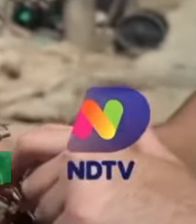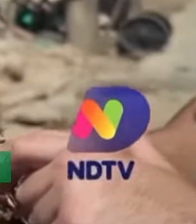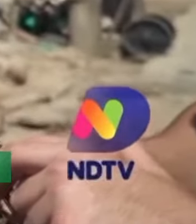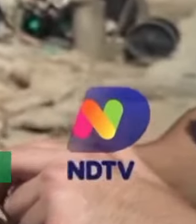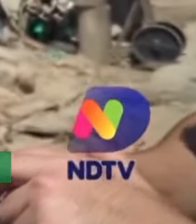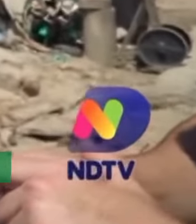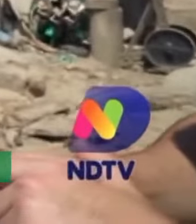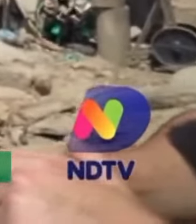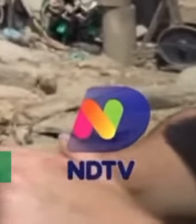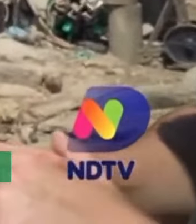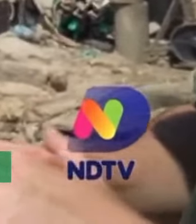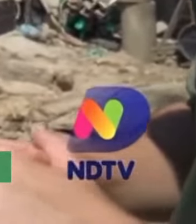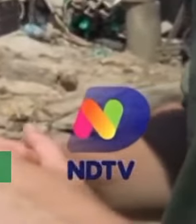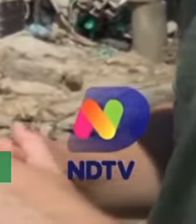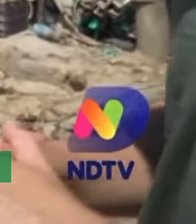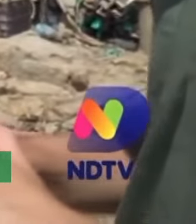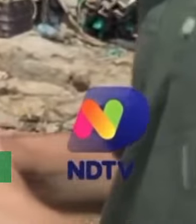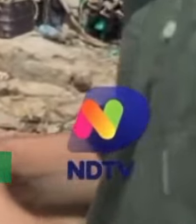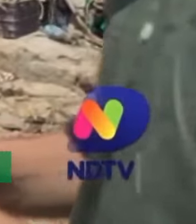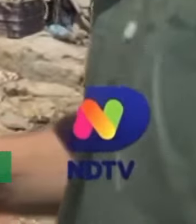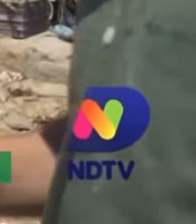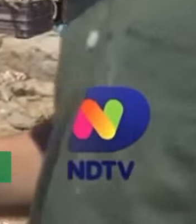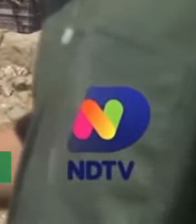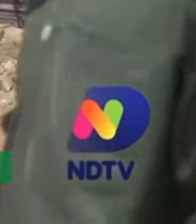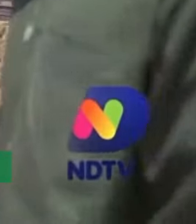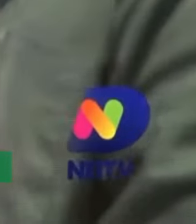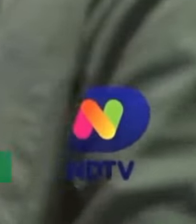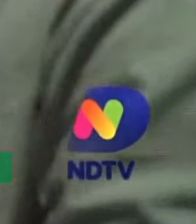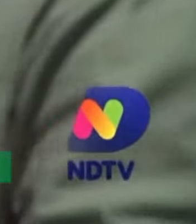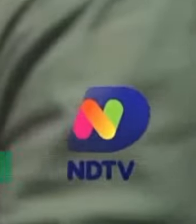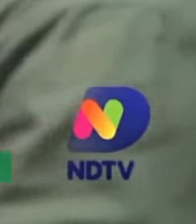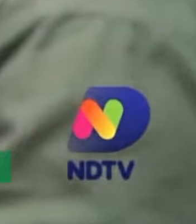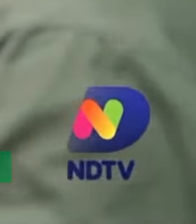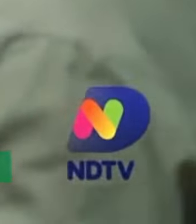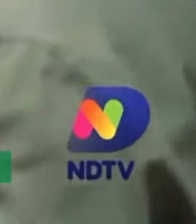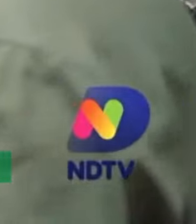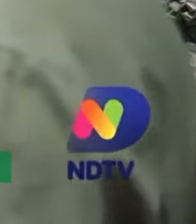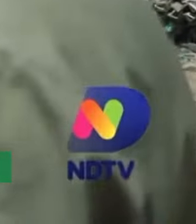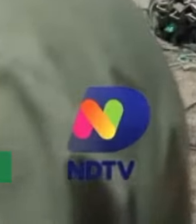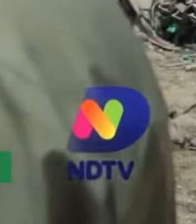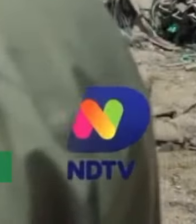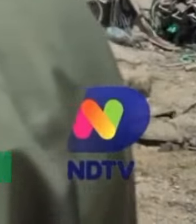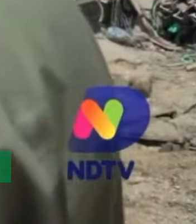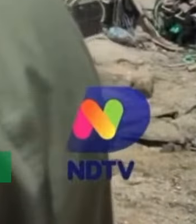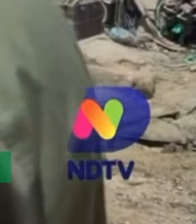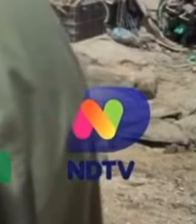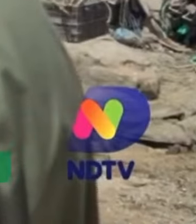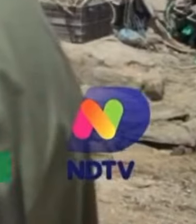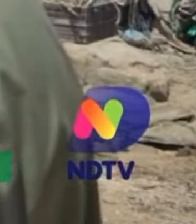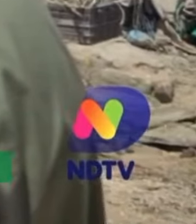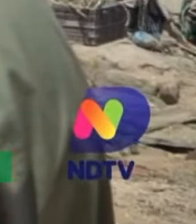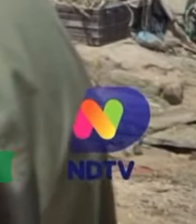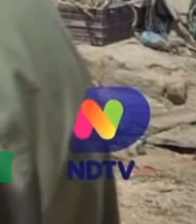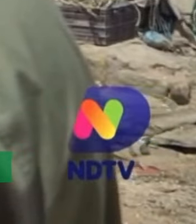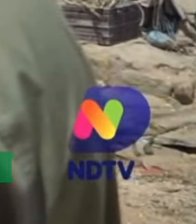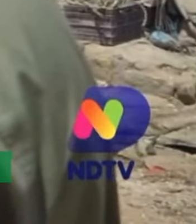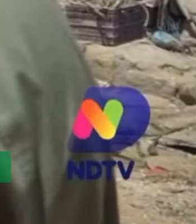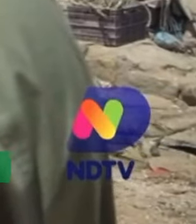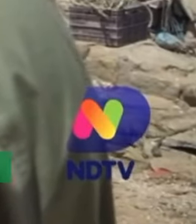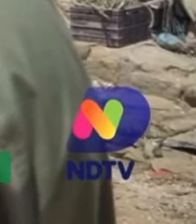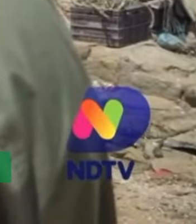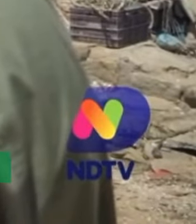ter 4 a 5 ciclos de cultivos anuais, né? Dependendo da média de temperatura anual. E isso já